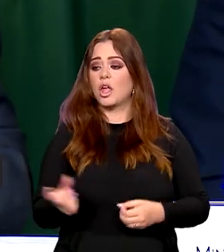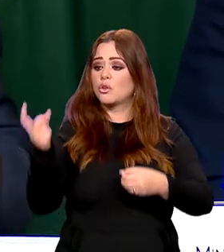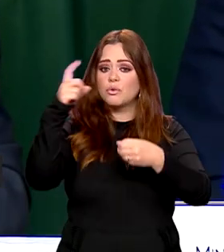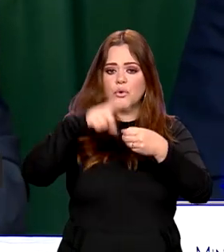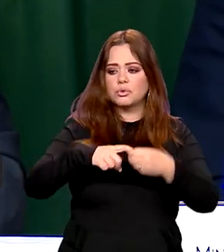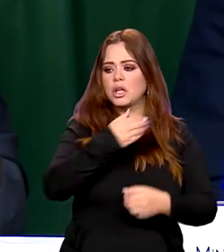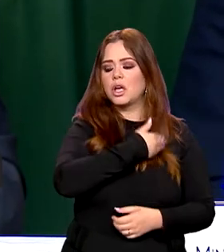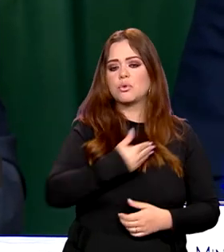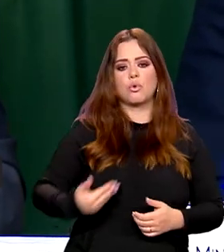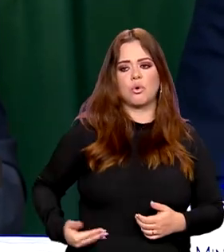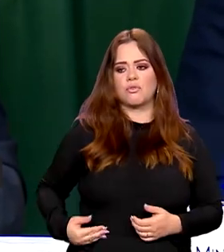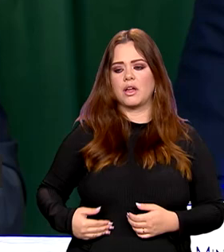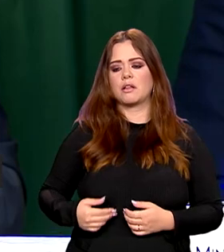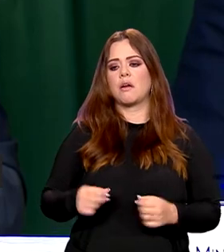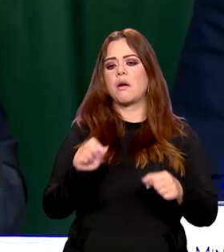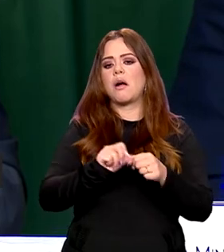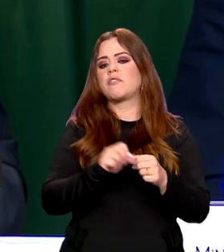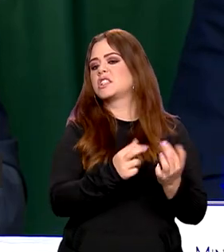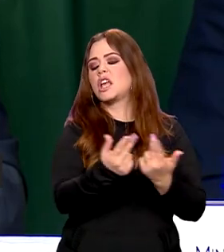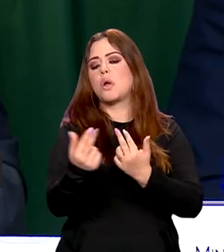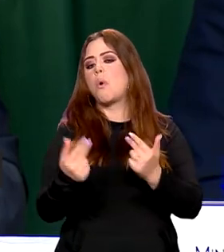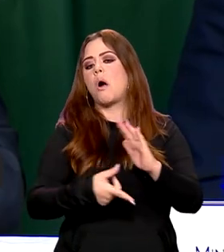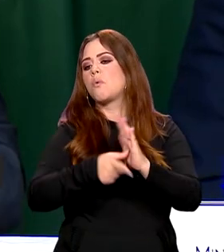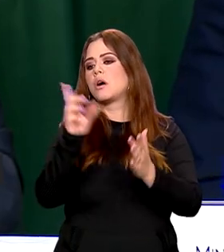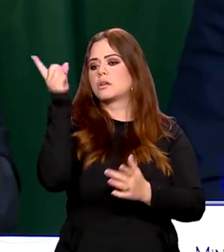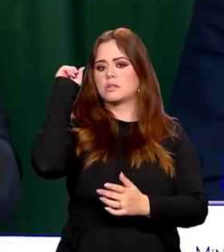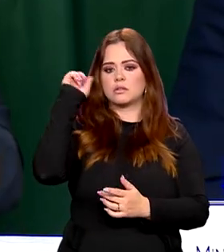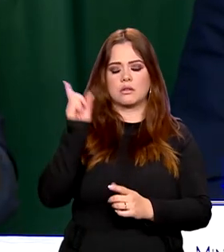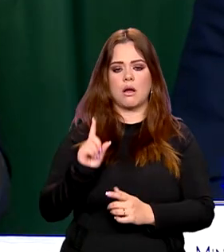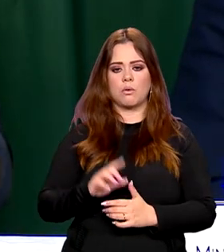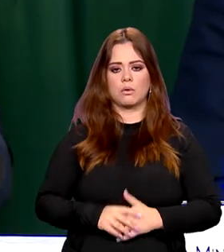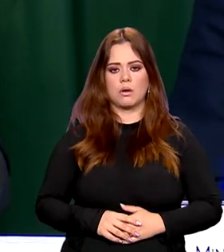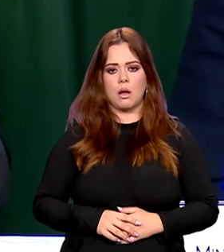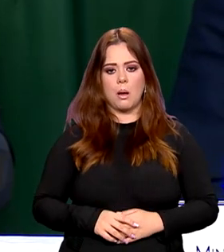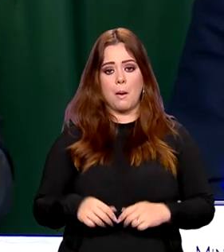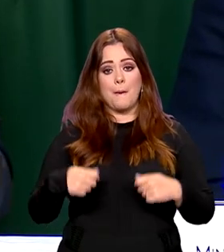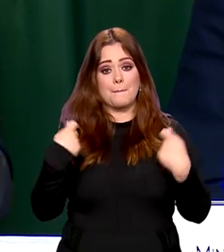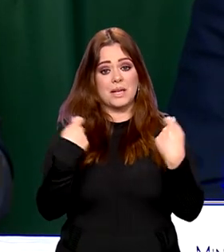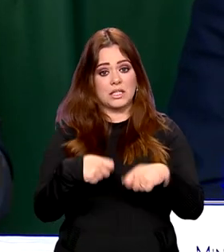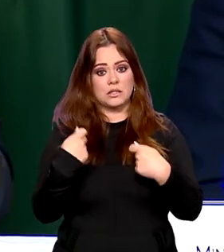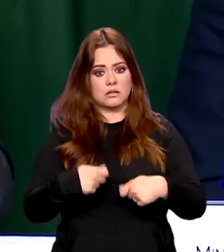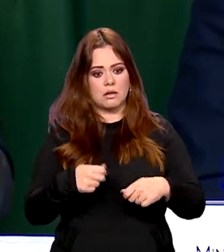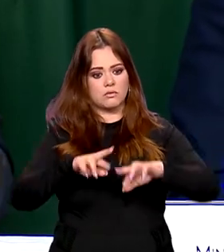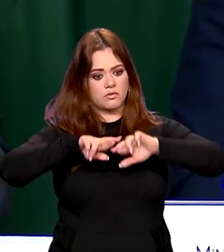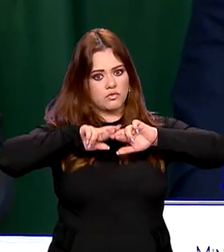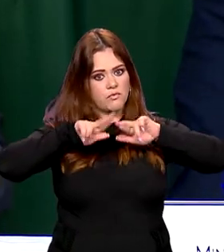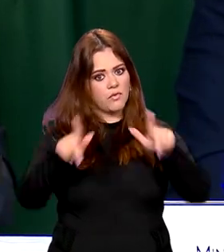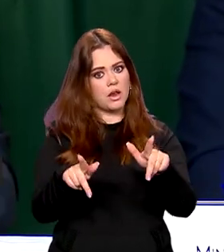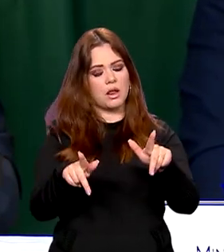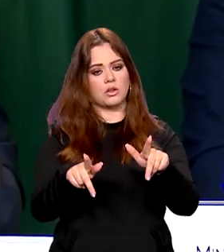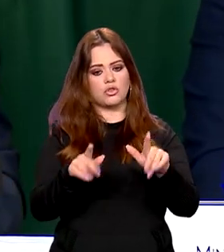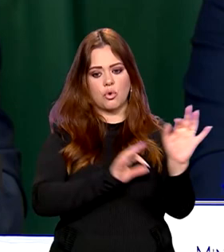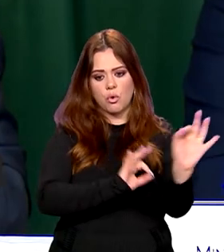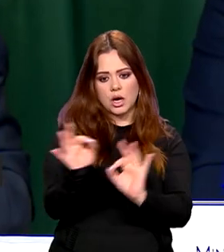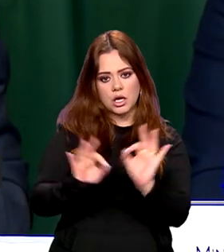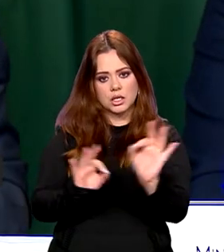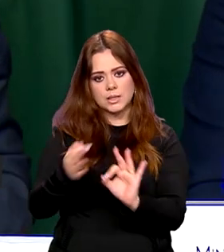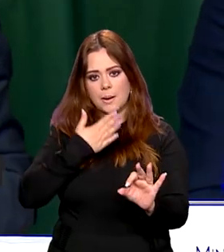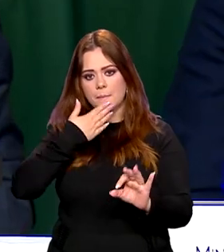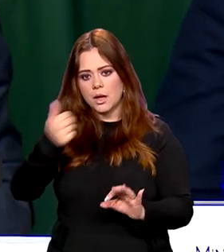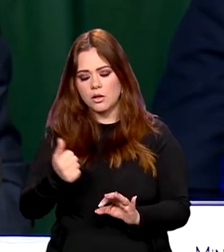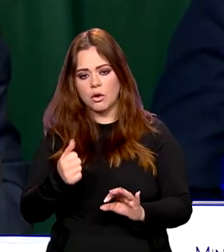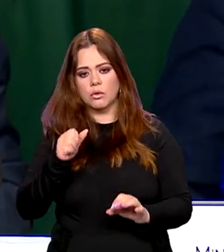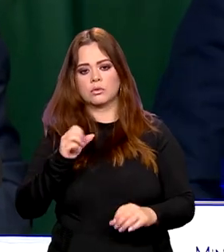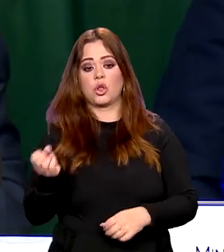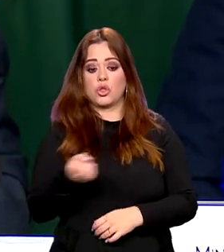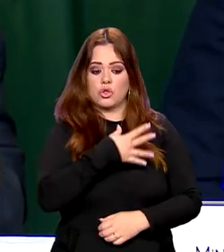para fazer o mesmo que eu já fiz. A gente voltou para tentar fazer as coisas diferentes. E fazer a revolução industrial